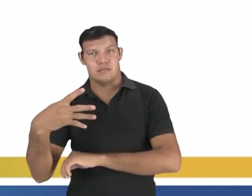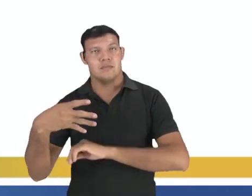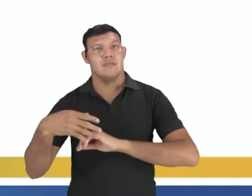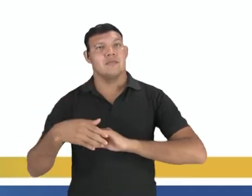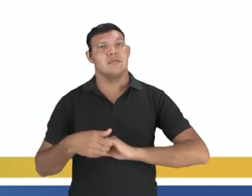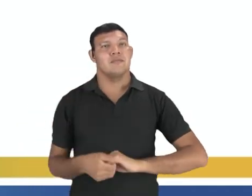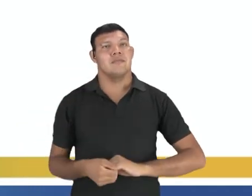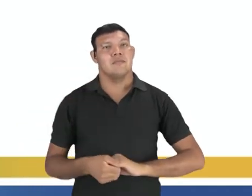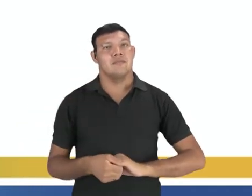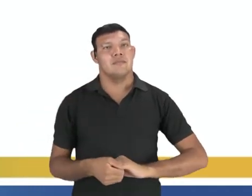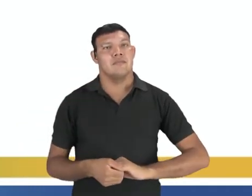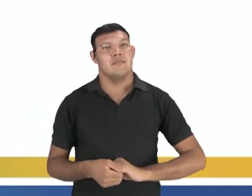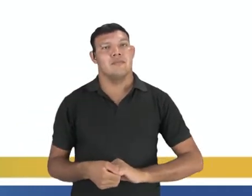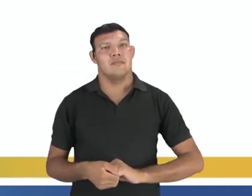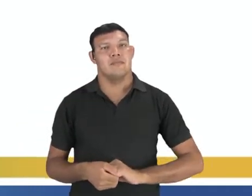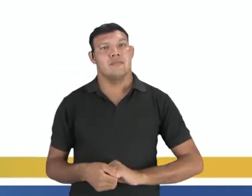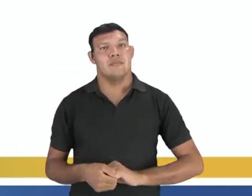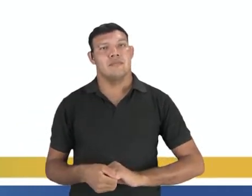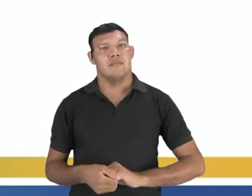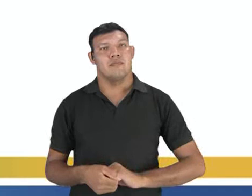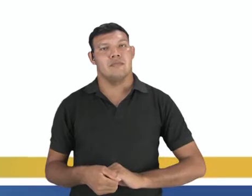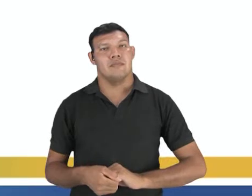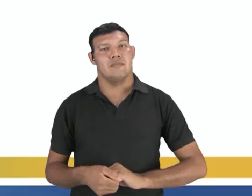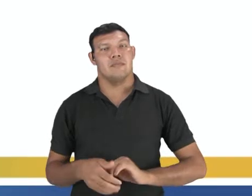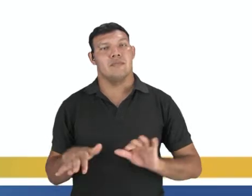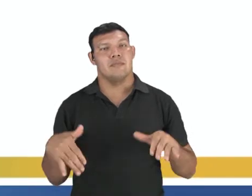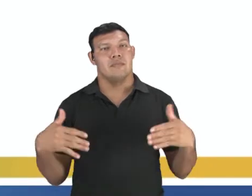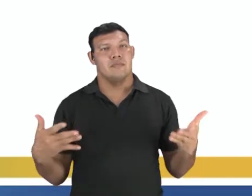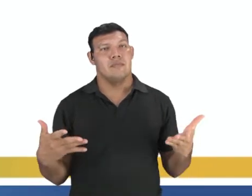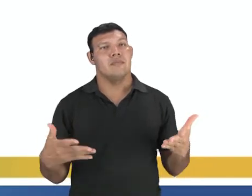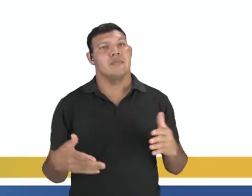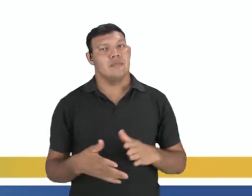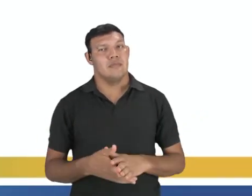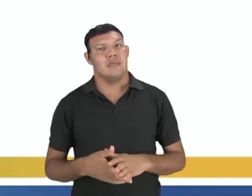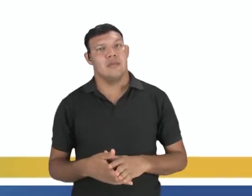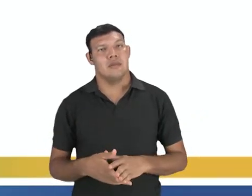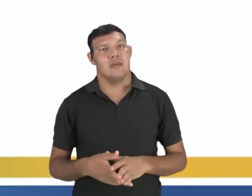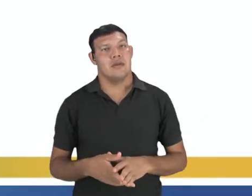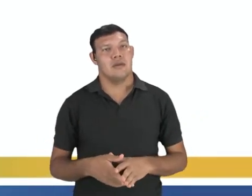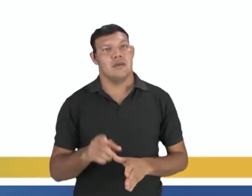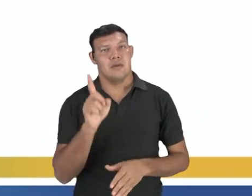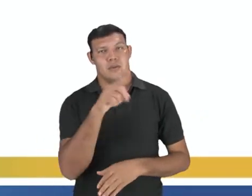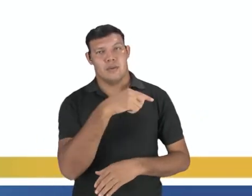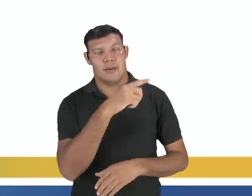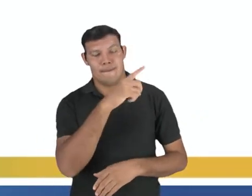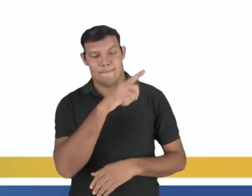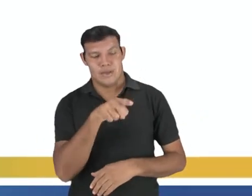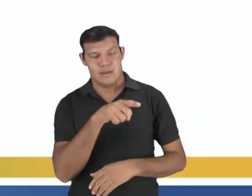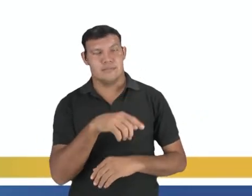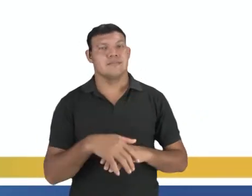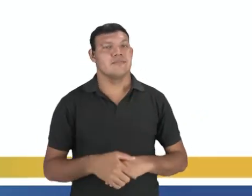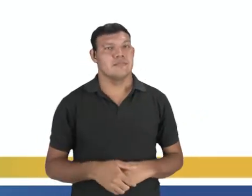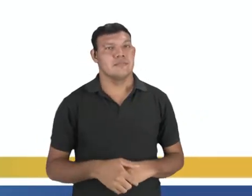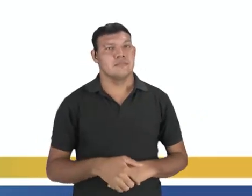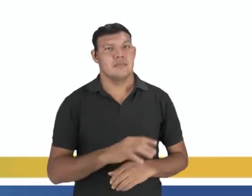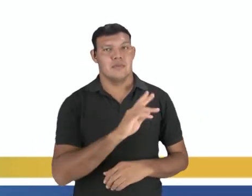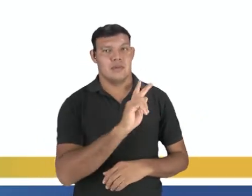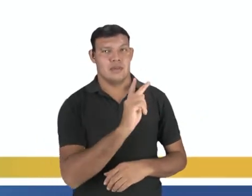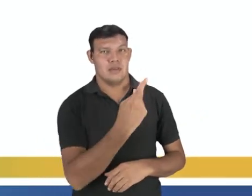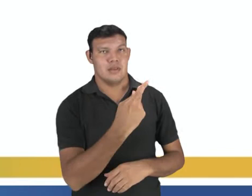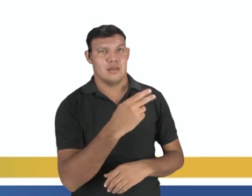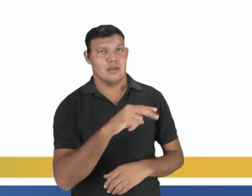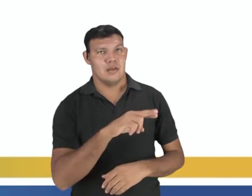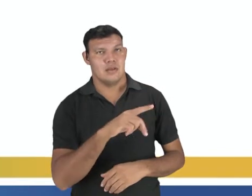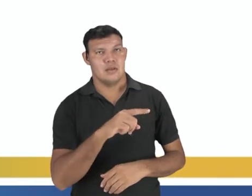quadrado sobre 4. Eliminando primeiro a raiz com o quadrado do h, vai ficar